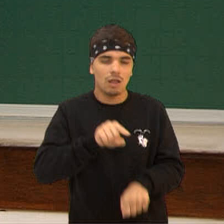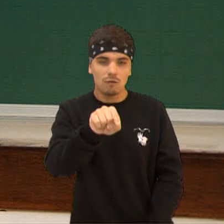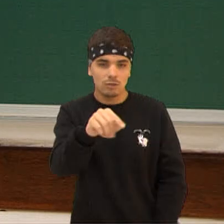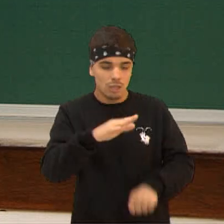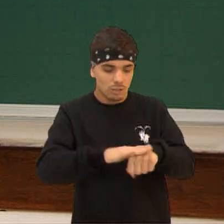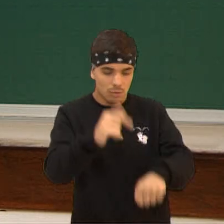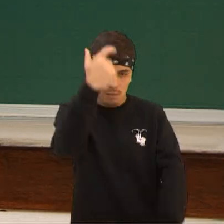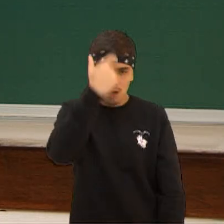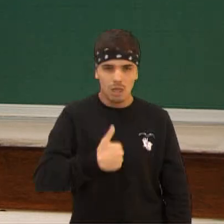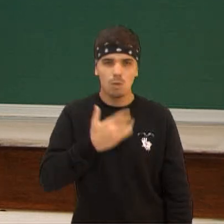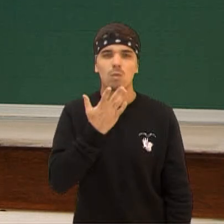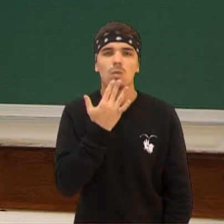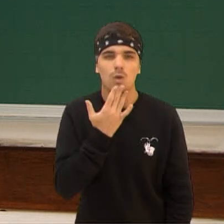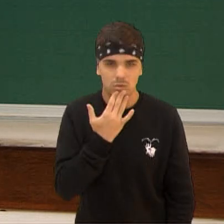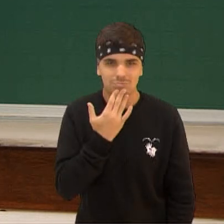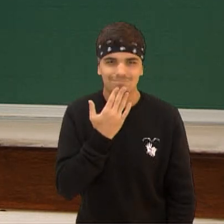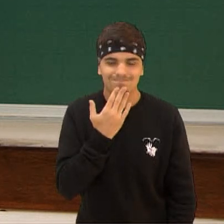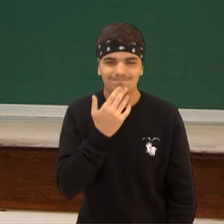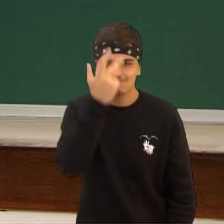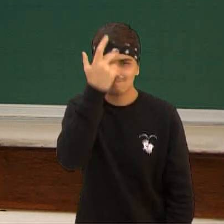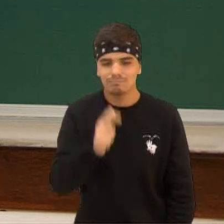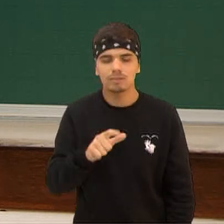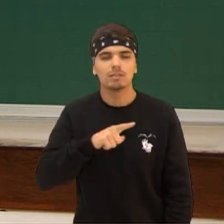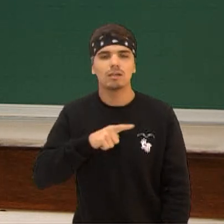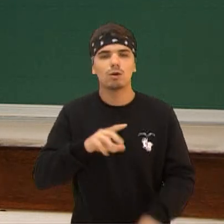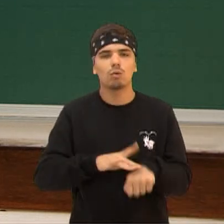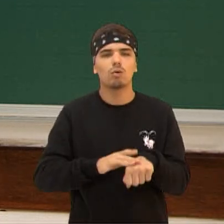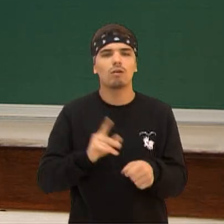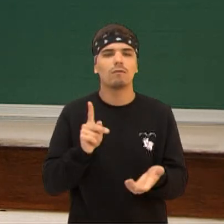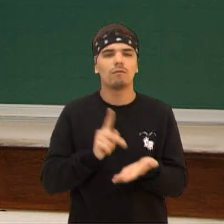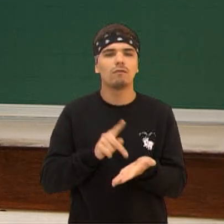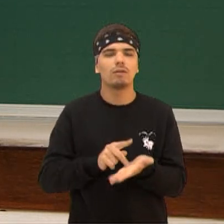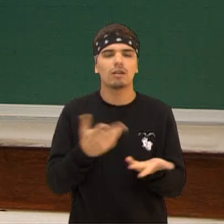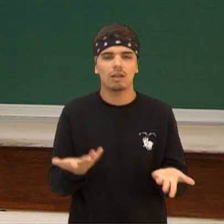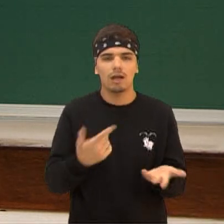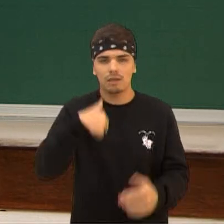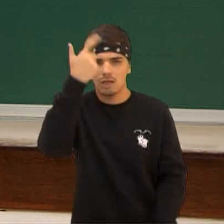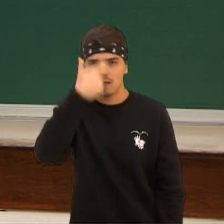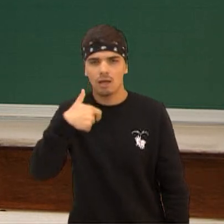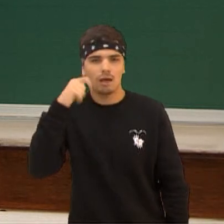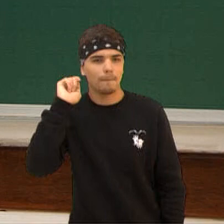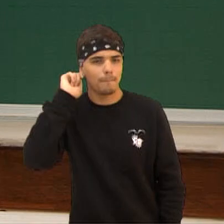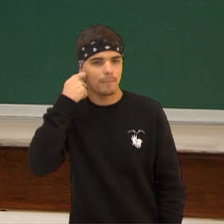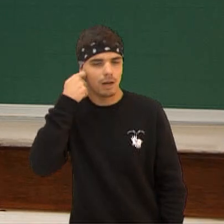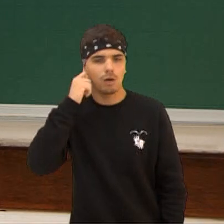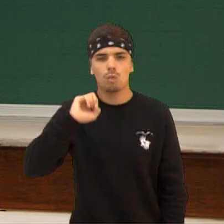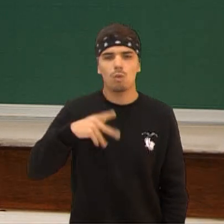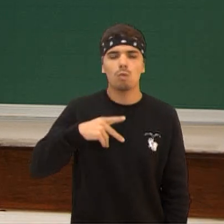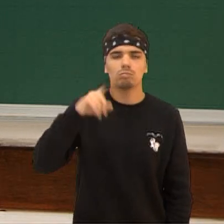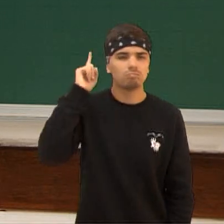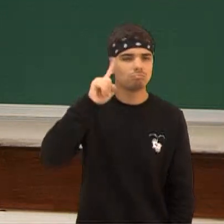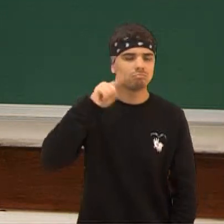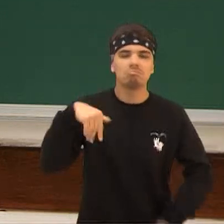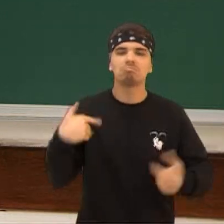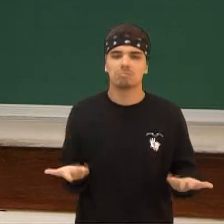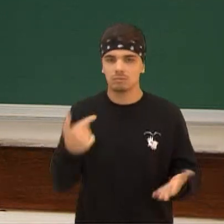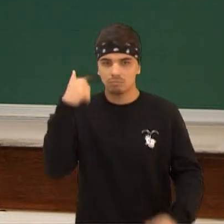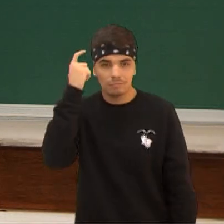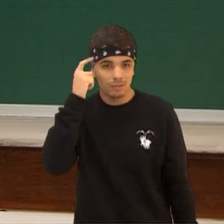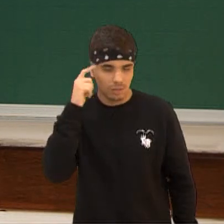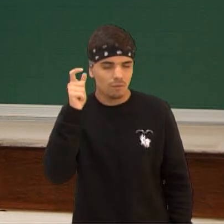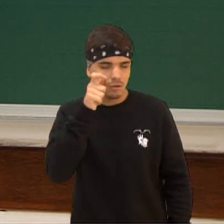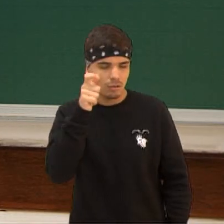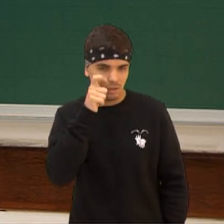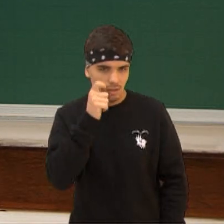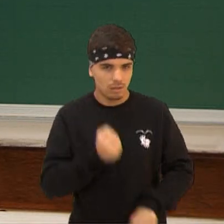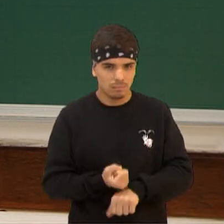chama de colorido. Então, quem é que tem cor, na verdade? Será que são os brancos ou os negros? Pensaram sobre isso? Olha que